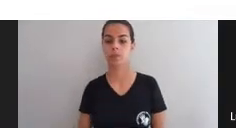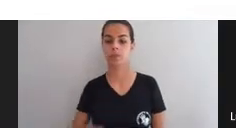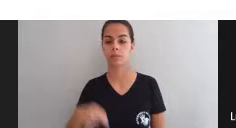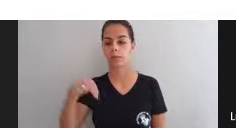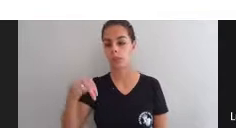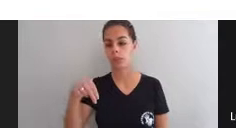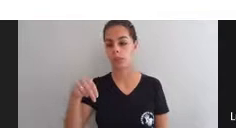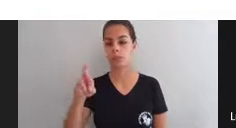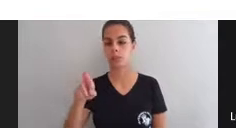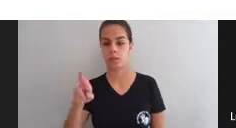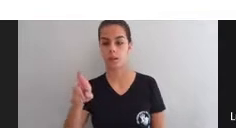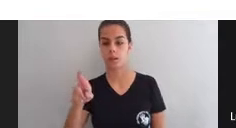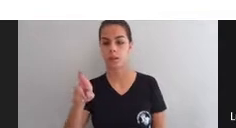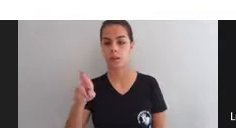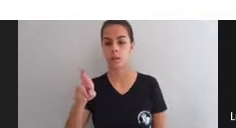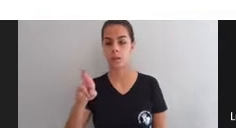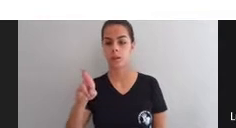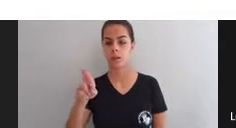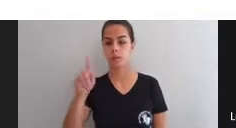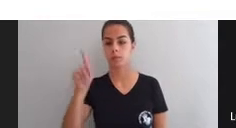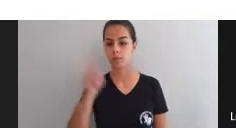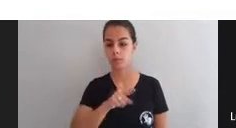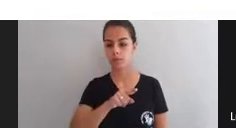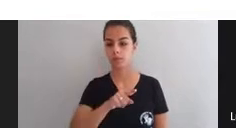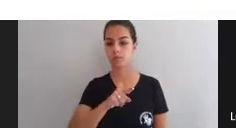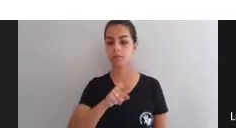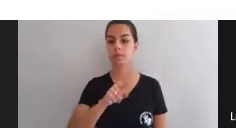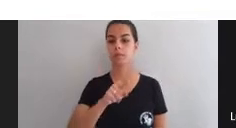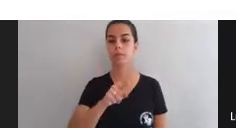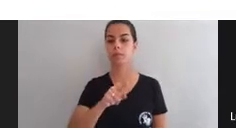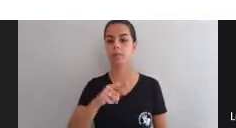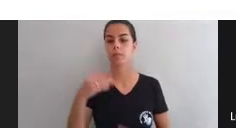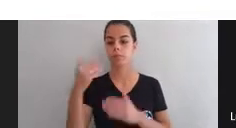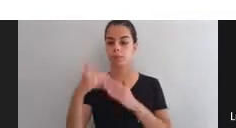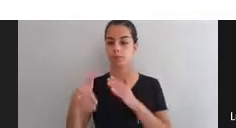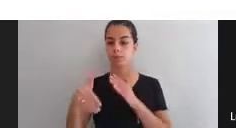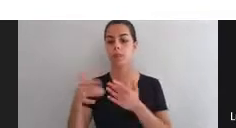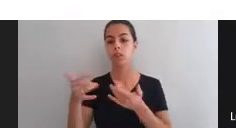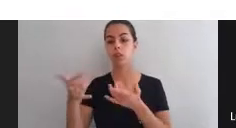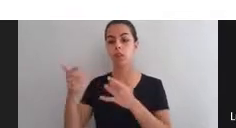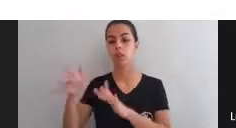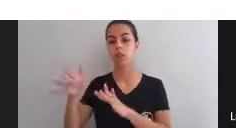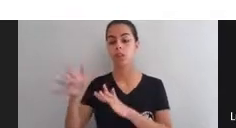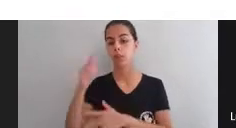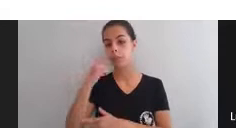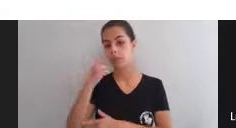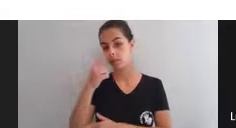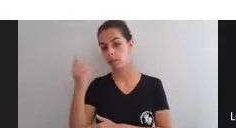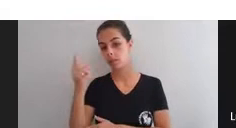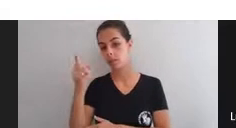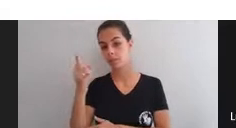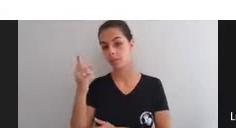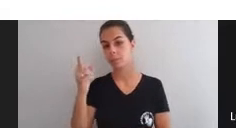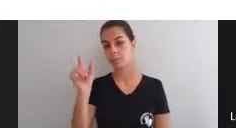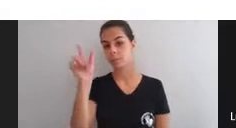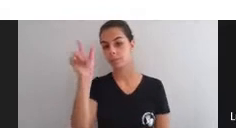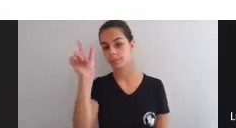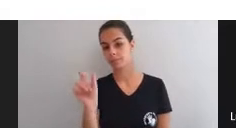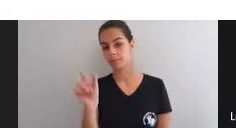a gente consegue reduzir, só que sobra os logaritmos aqui no meio. E isso a gente consegue